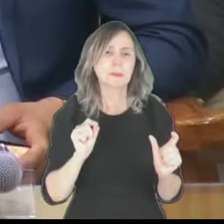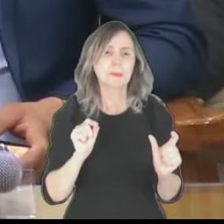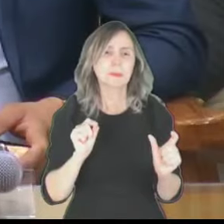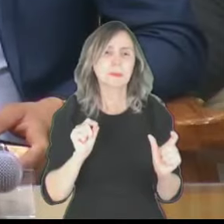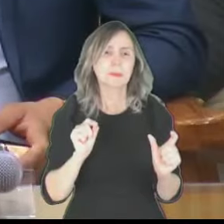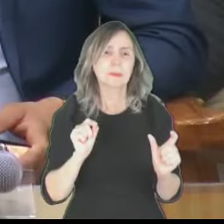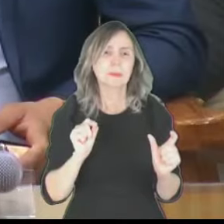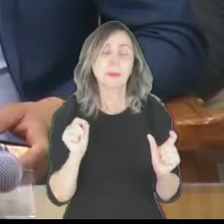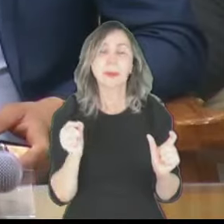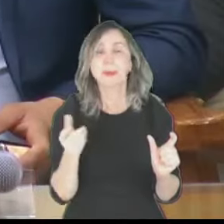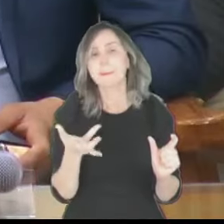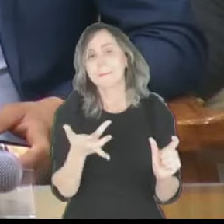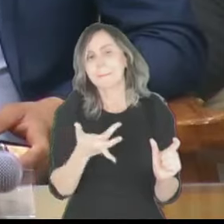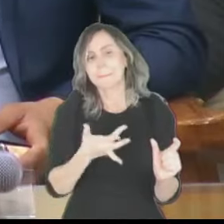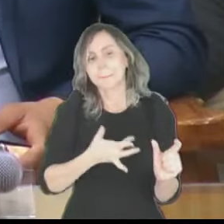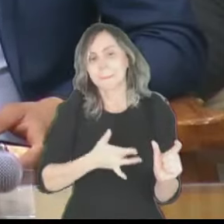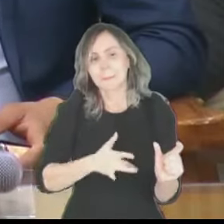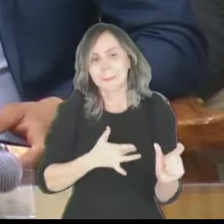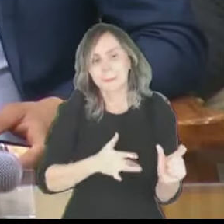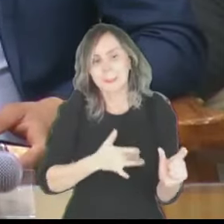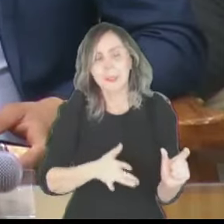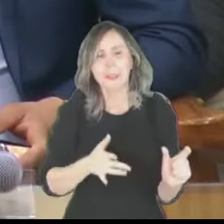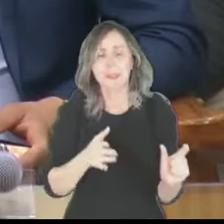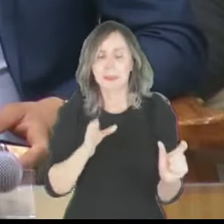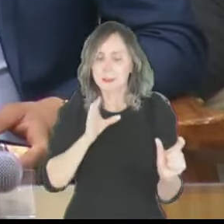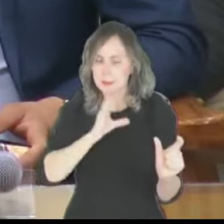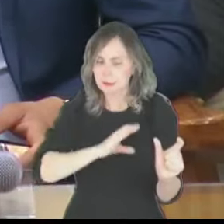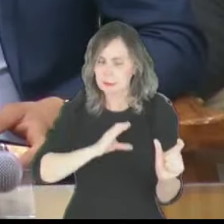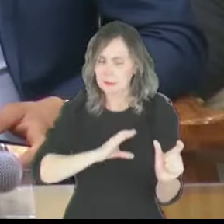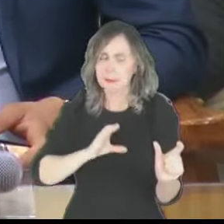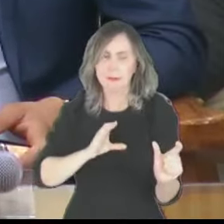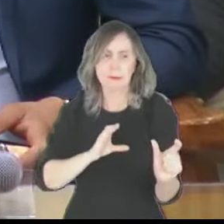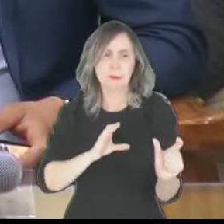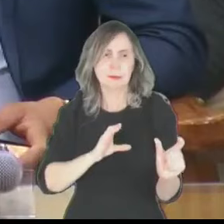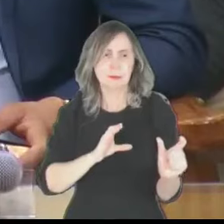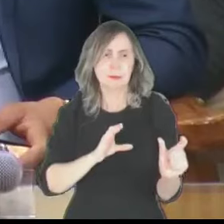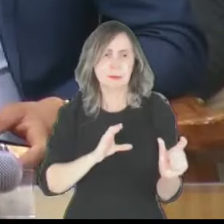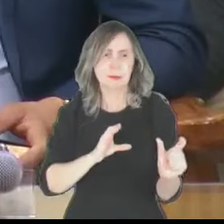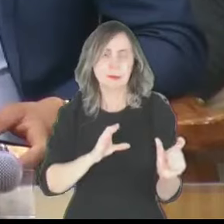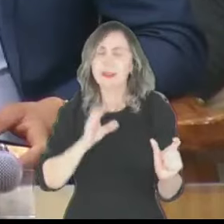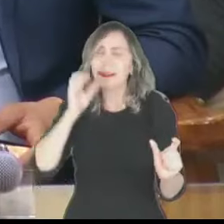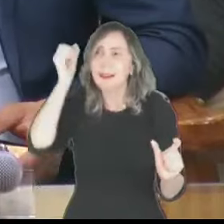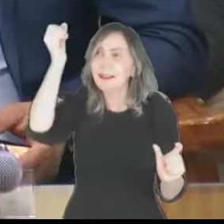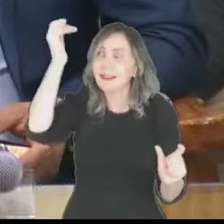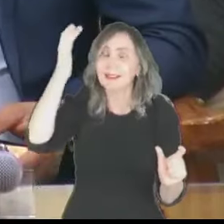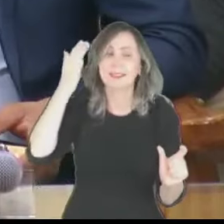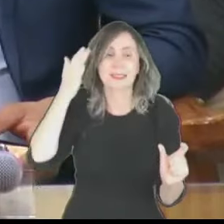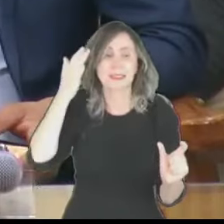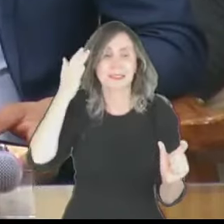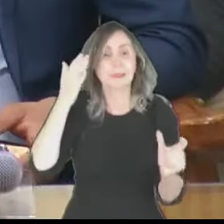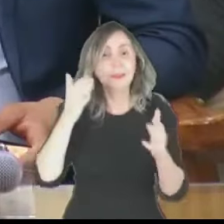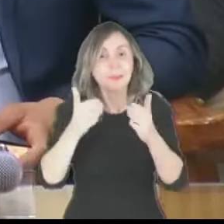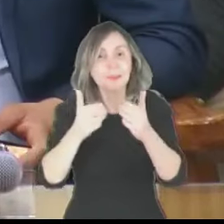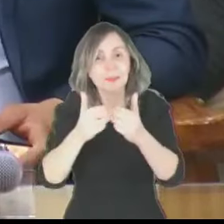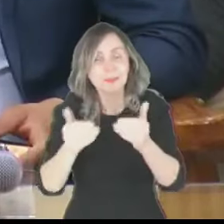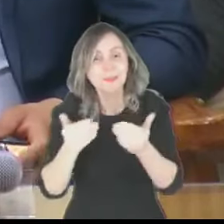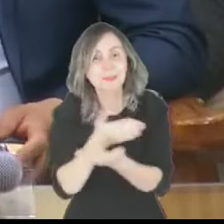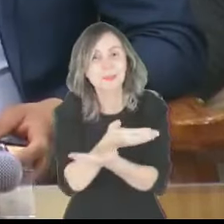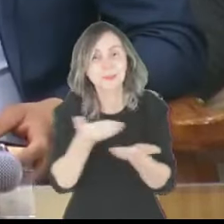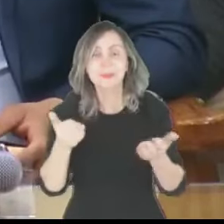pela piedade, pela compaixão, pelo amor, e pela graça de Deus. Rogo-vos, pois, irmãos,